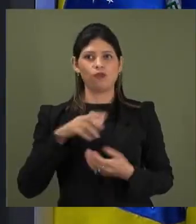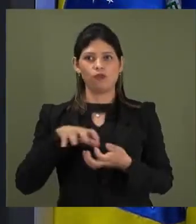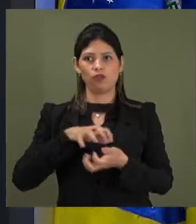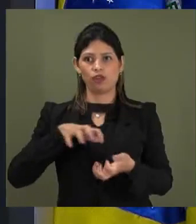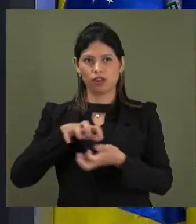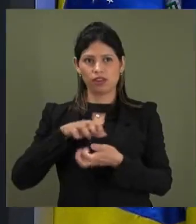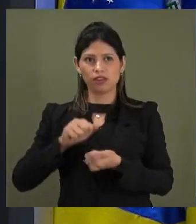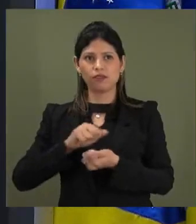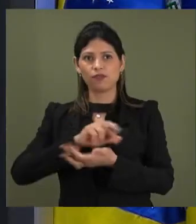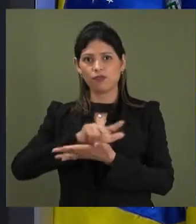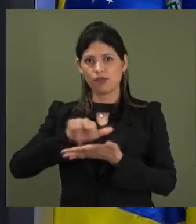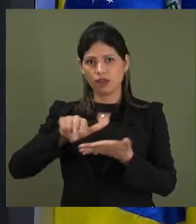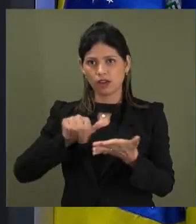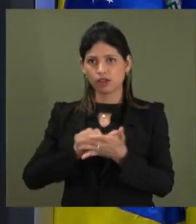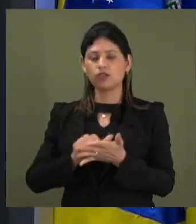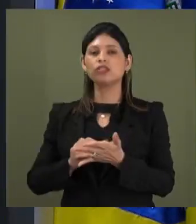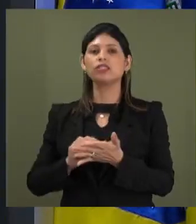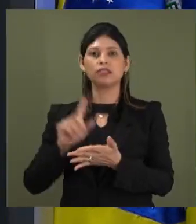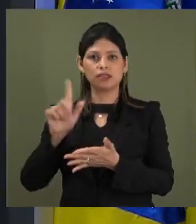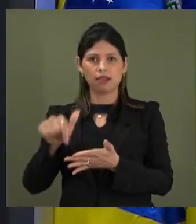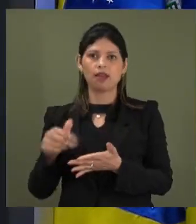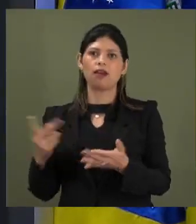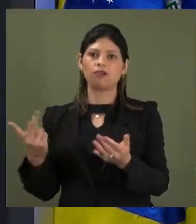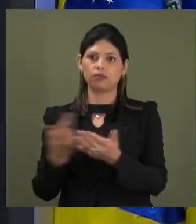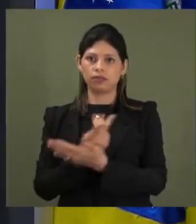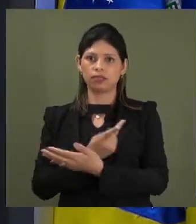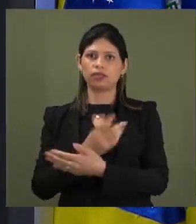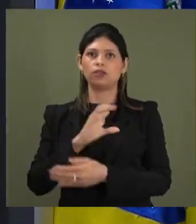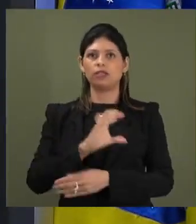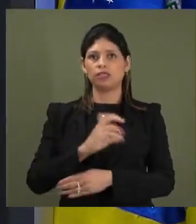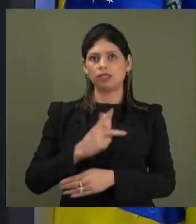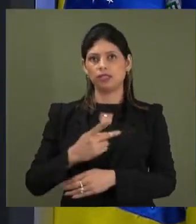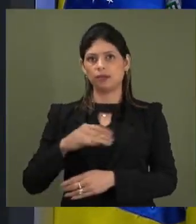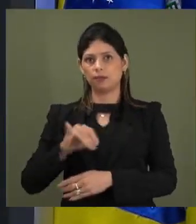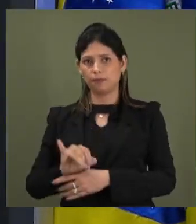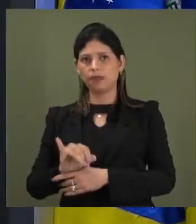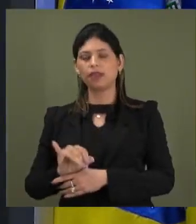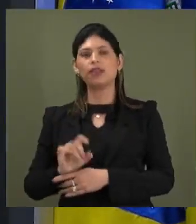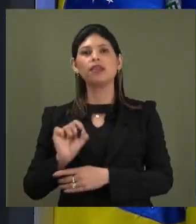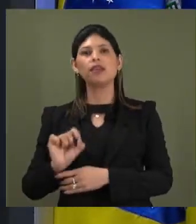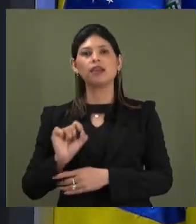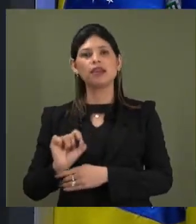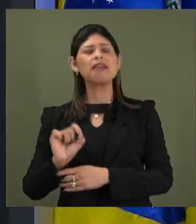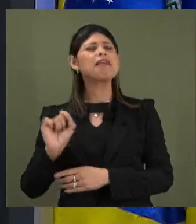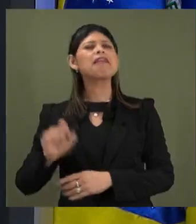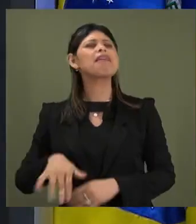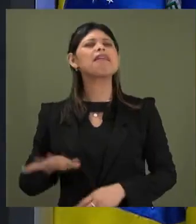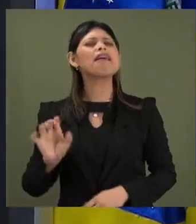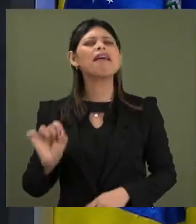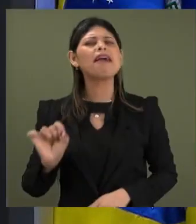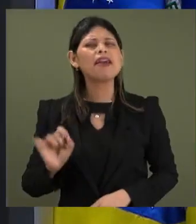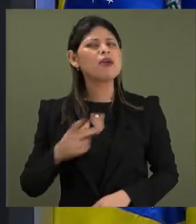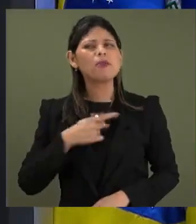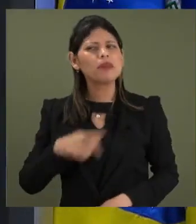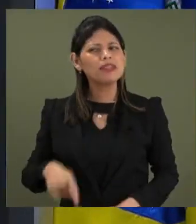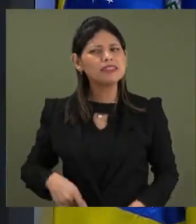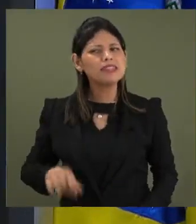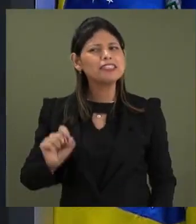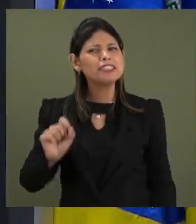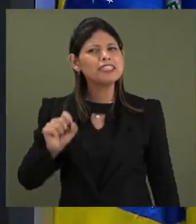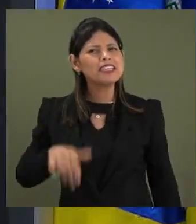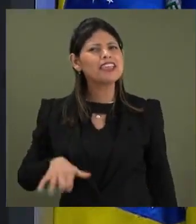instalado uma CPI na assembleia e o seu presidente é justamente quem quem quem